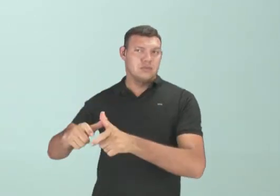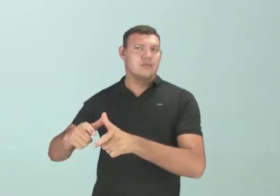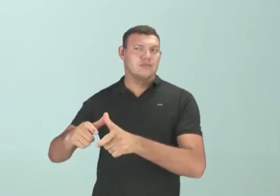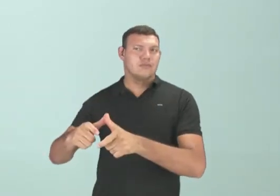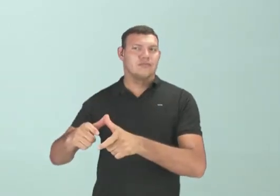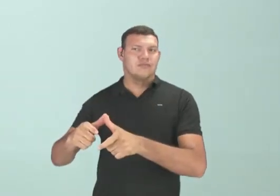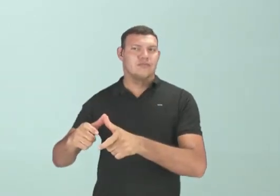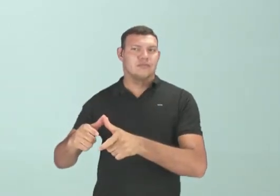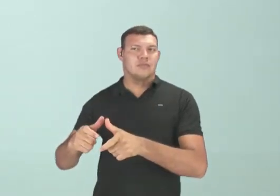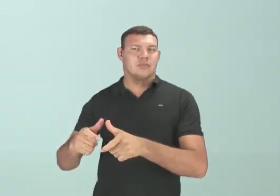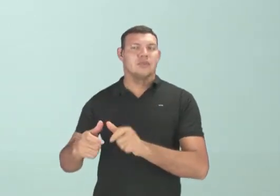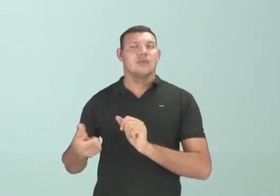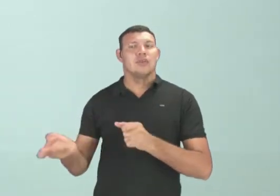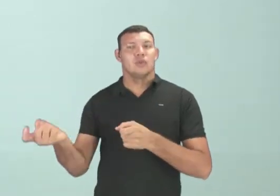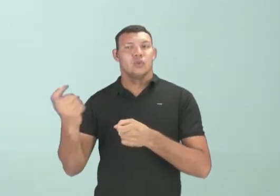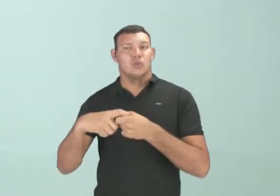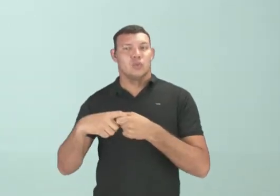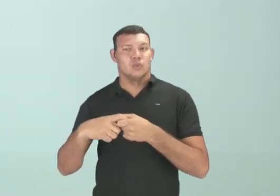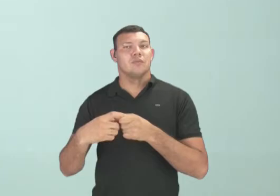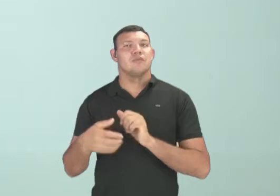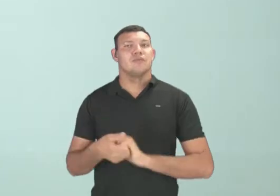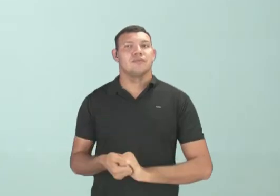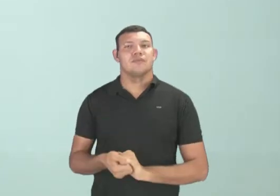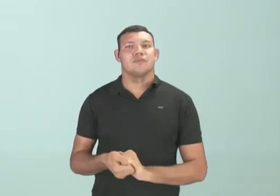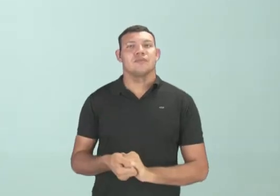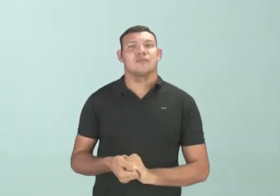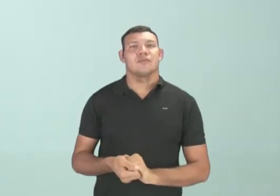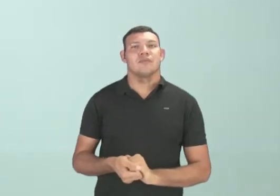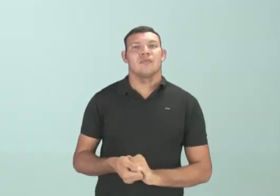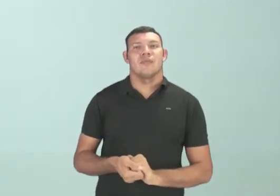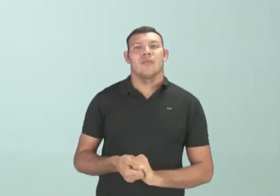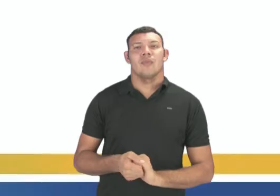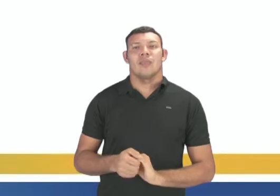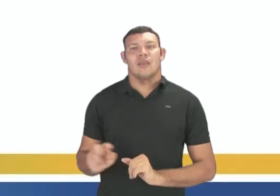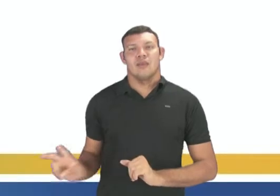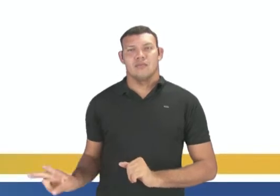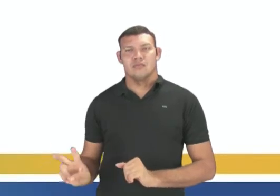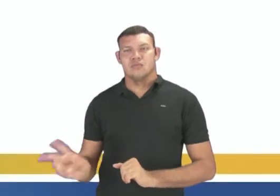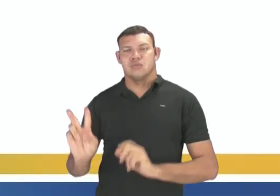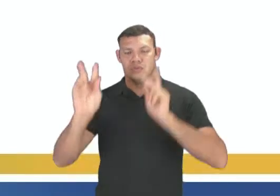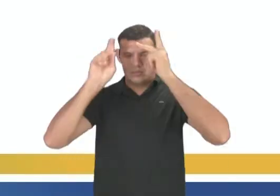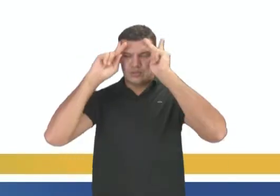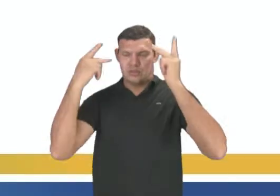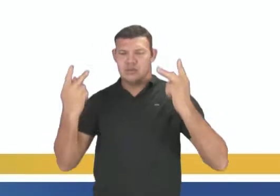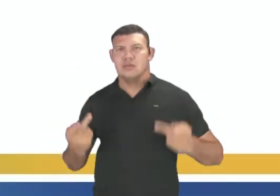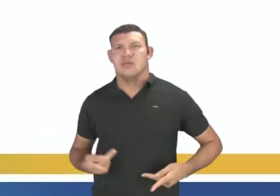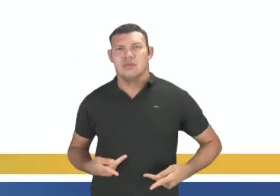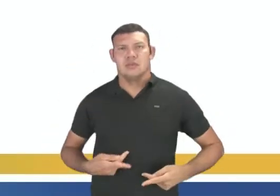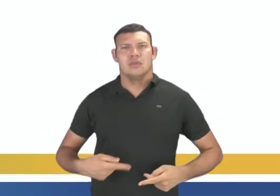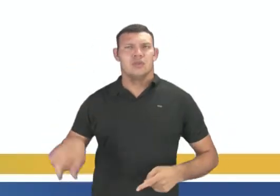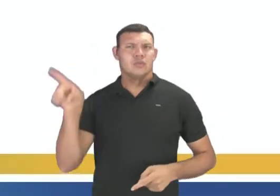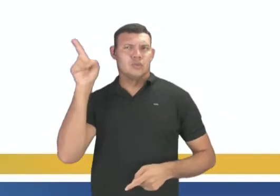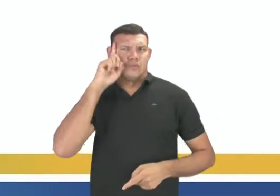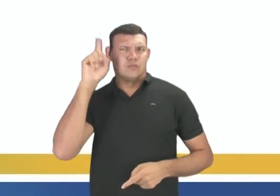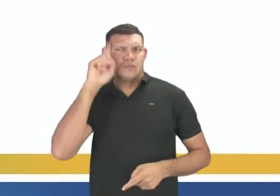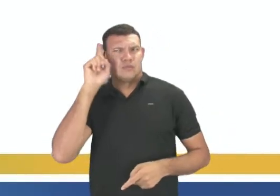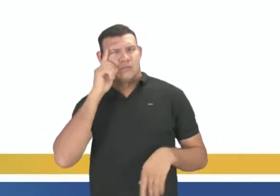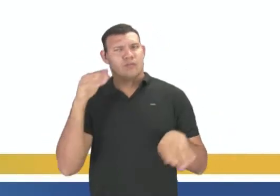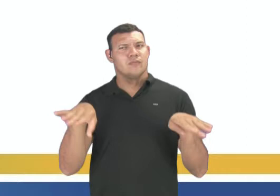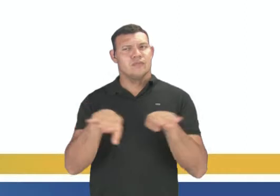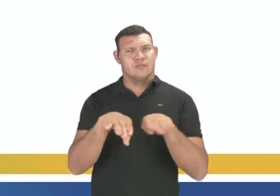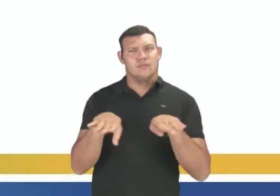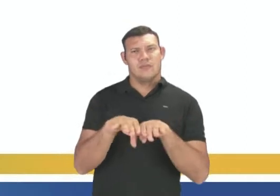tá certo? Então, como eu vinha dizendo, nós vamos ter a valorização do humano e do seu cotidiano, a